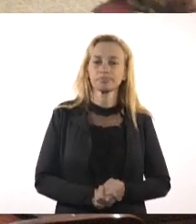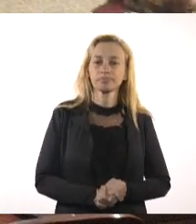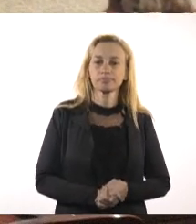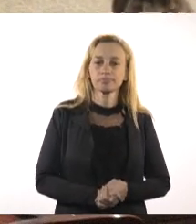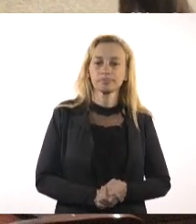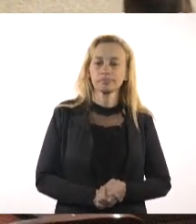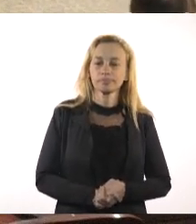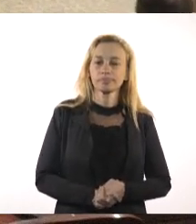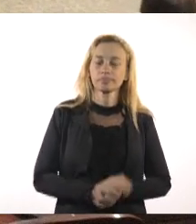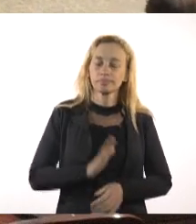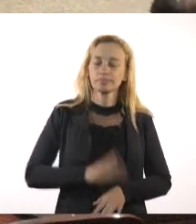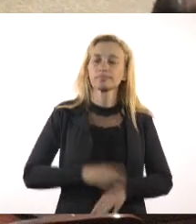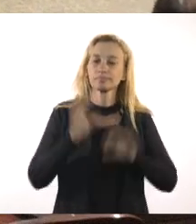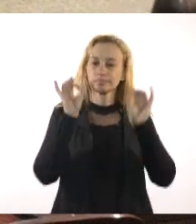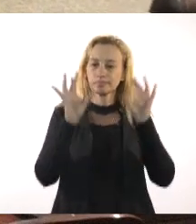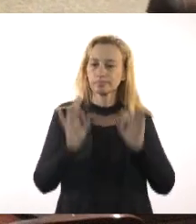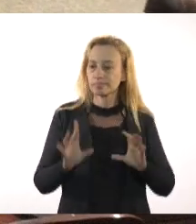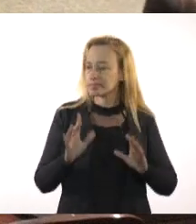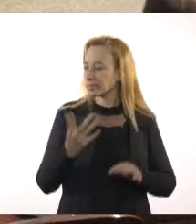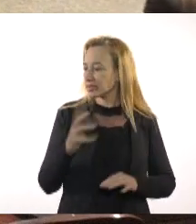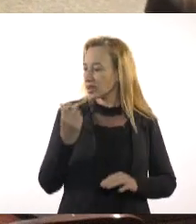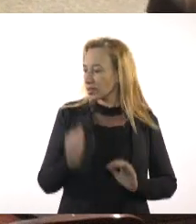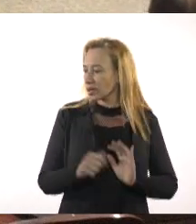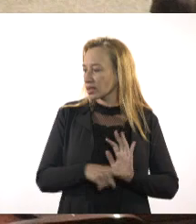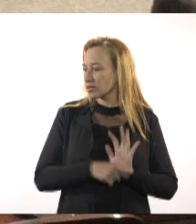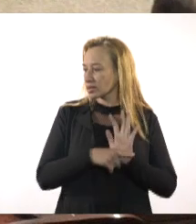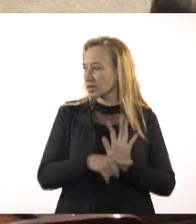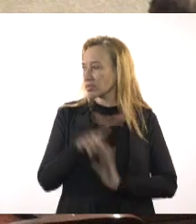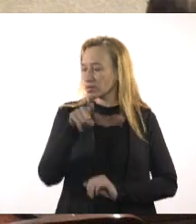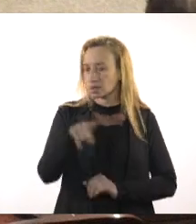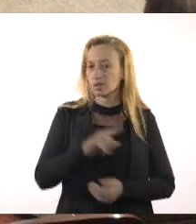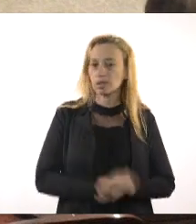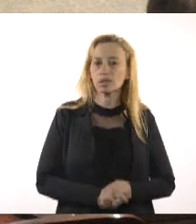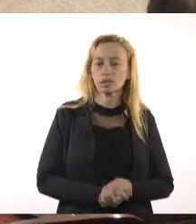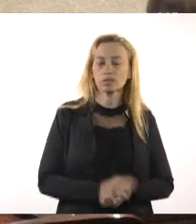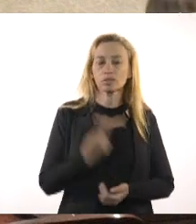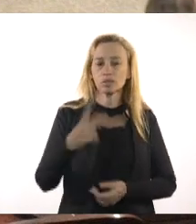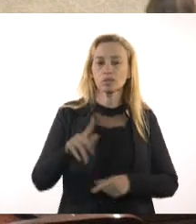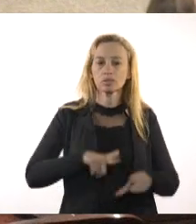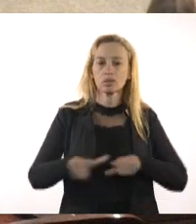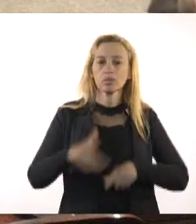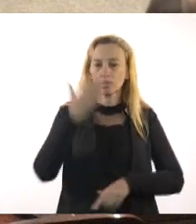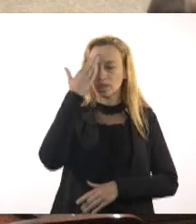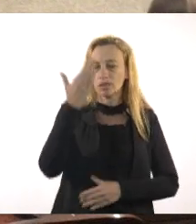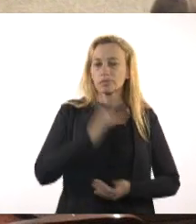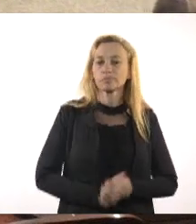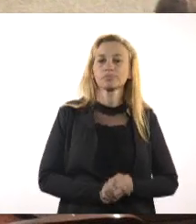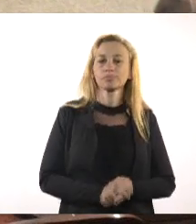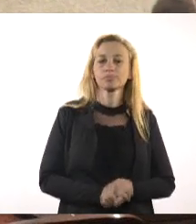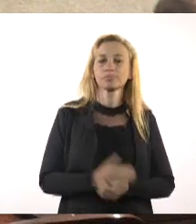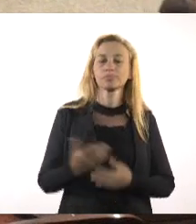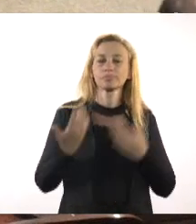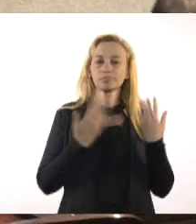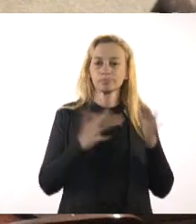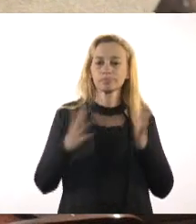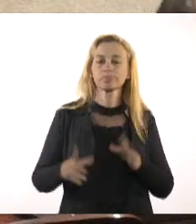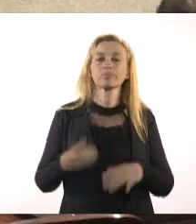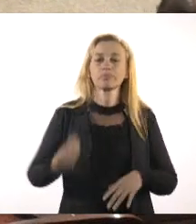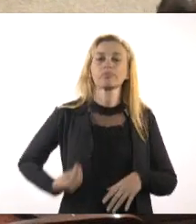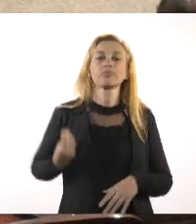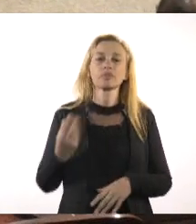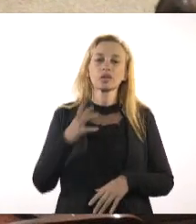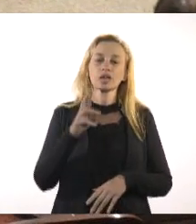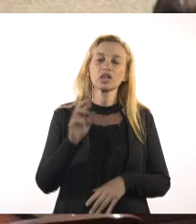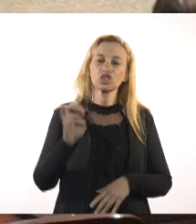ainda mais especial nessa campanha da fraternidade para você e para o seu trabalho. Muito obrigado. Queria aqui saudar a presença também da